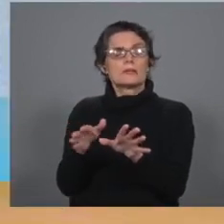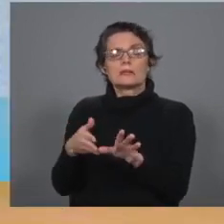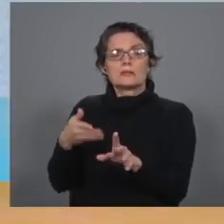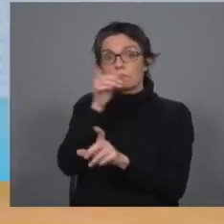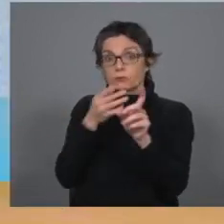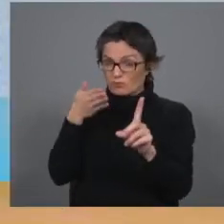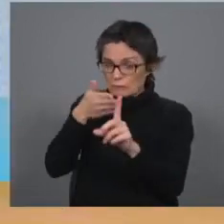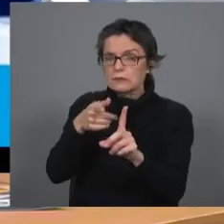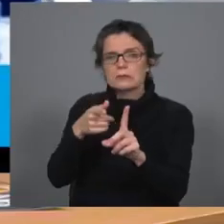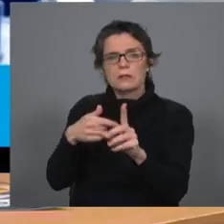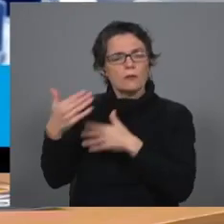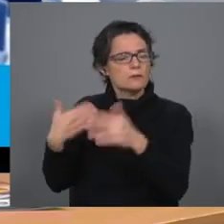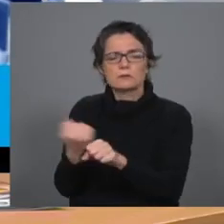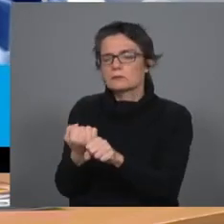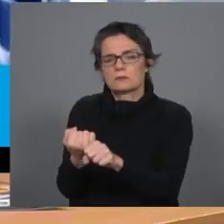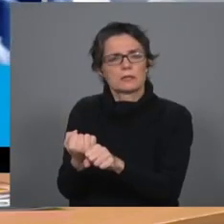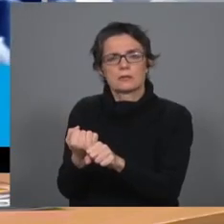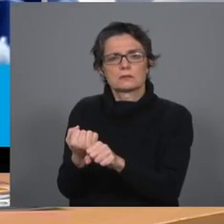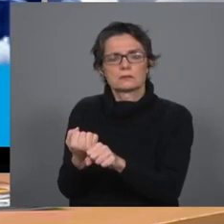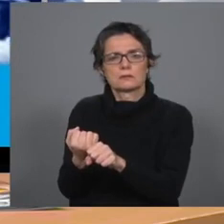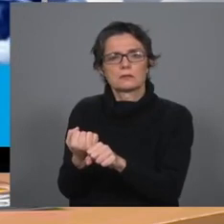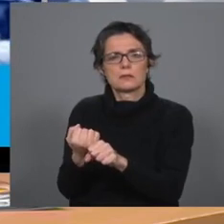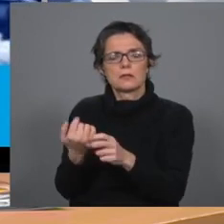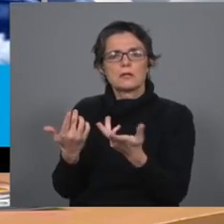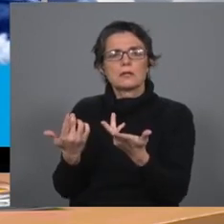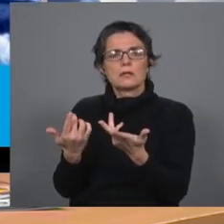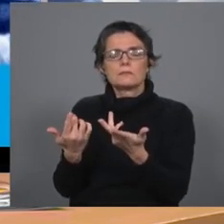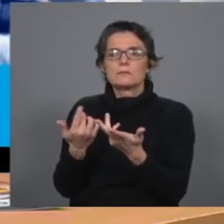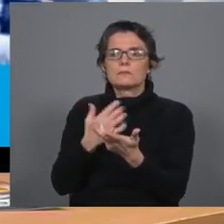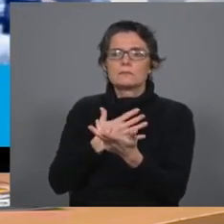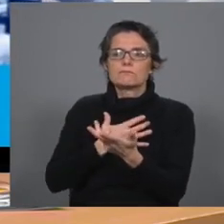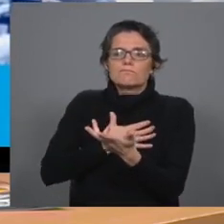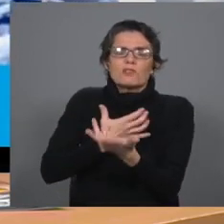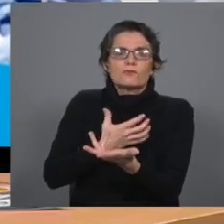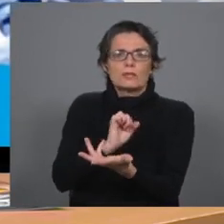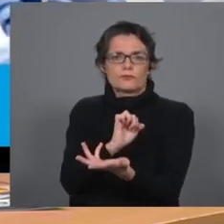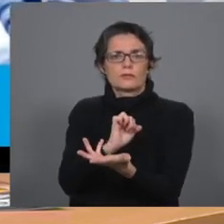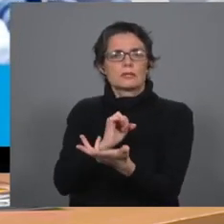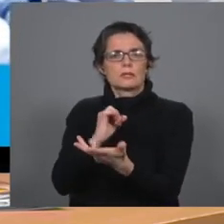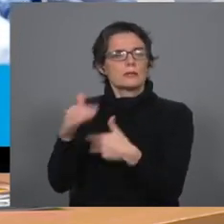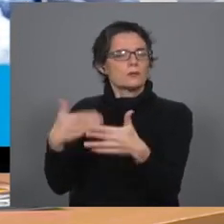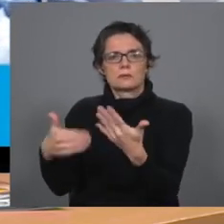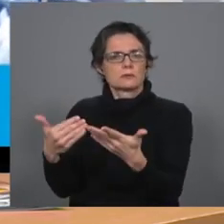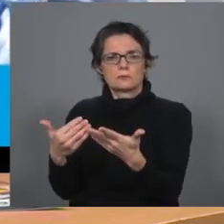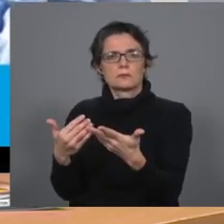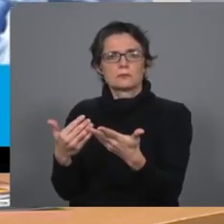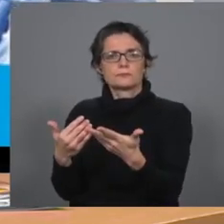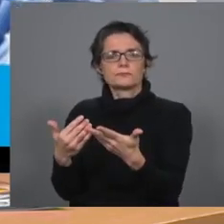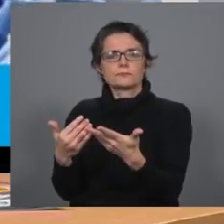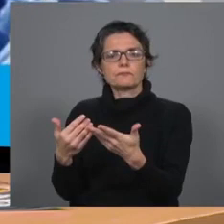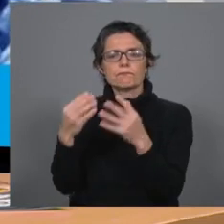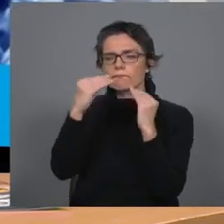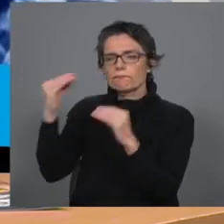destino, essa infelicidade também eles, ou felicidade no sentido cristão, se quisermos, de entregar